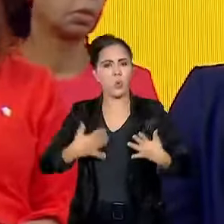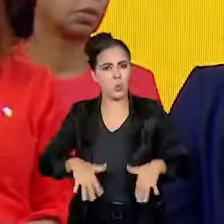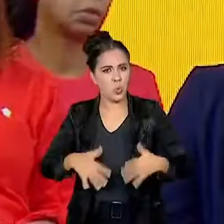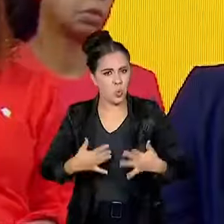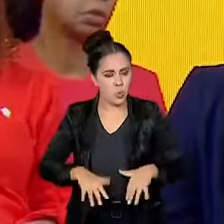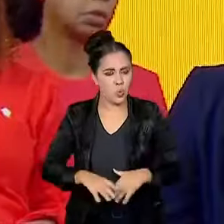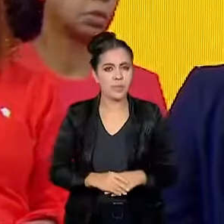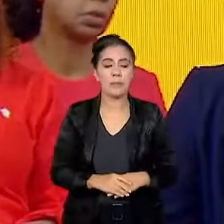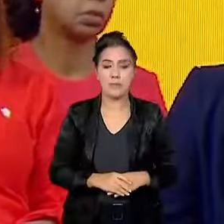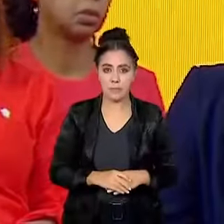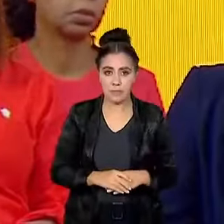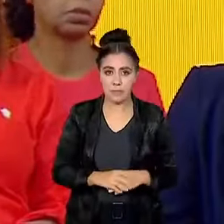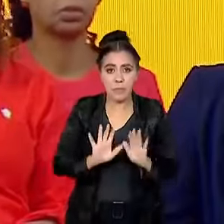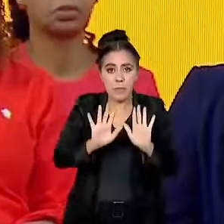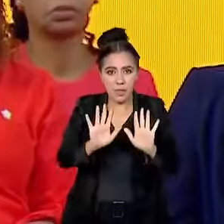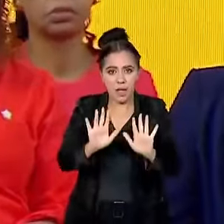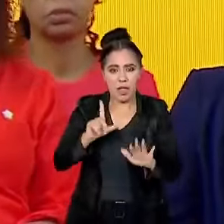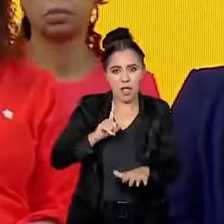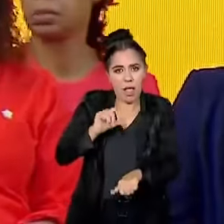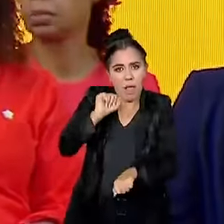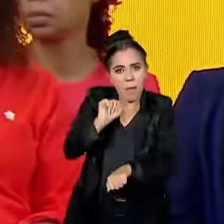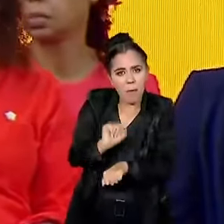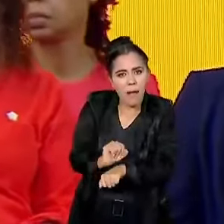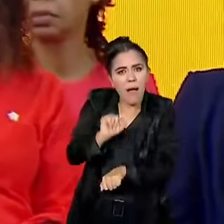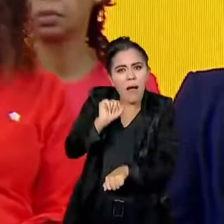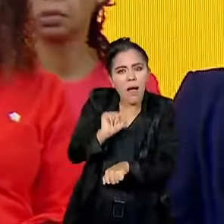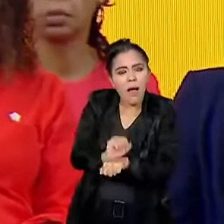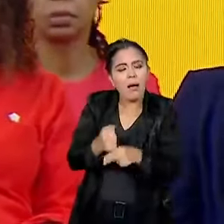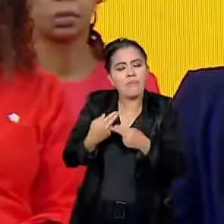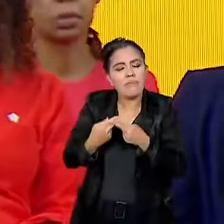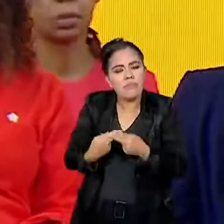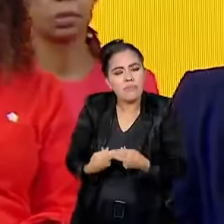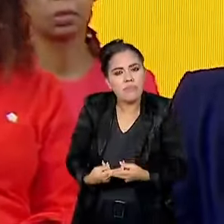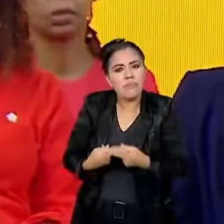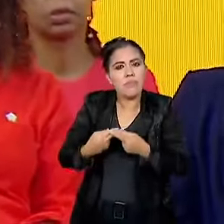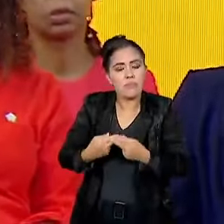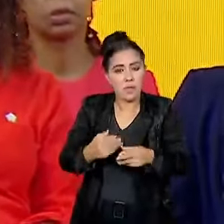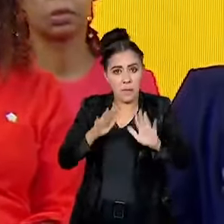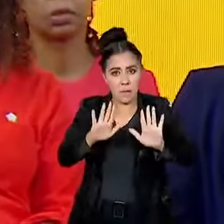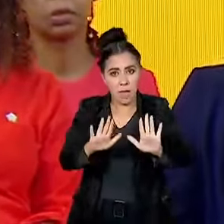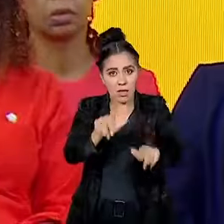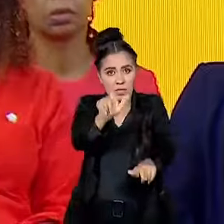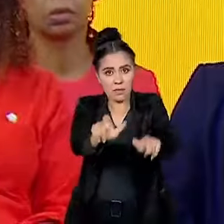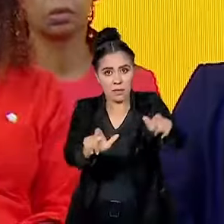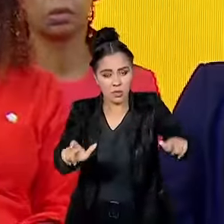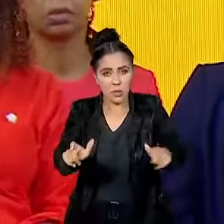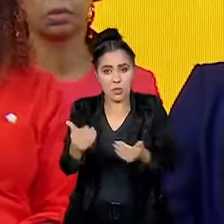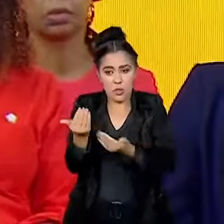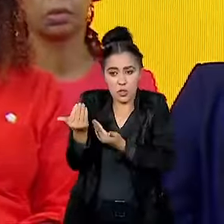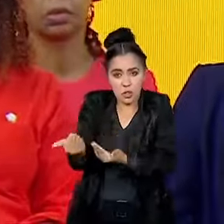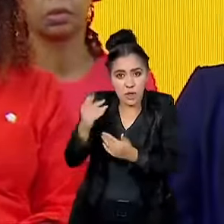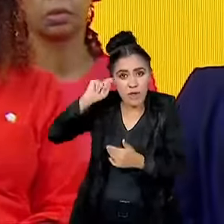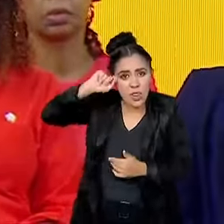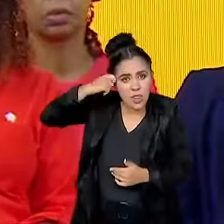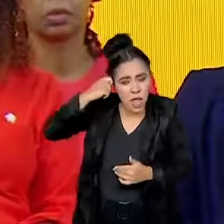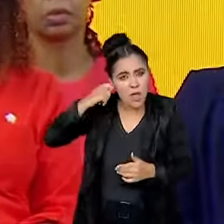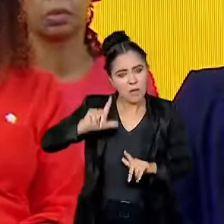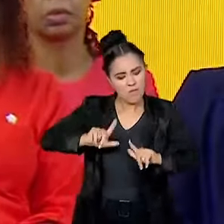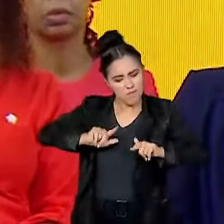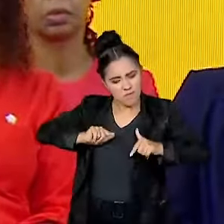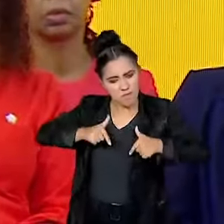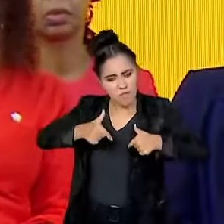Avançamos muito. Em vez de esperar passivamente, a juventude negra tomou a frente e